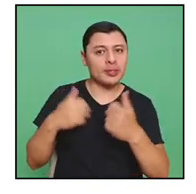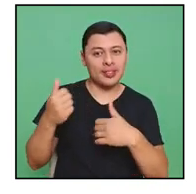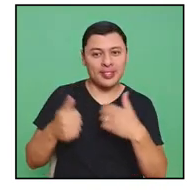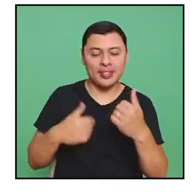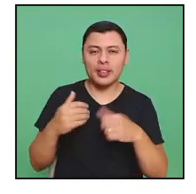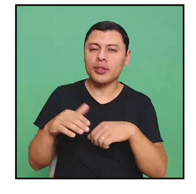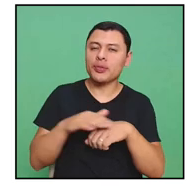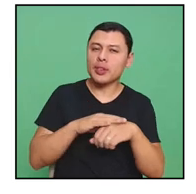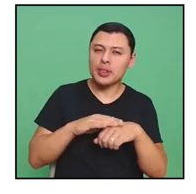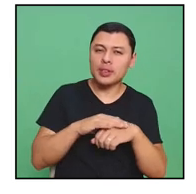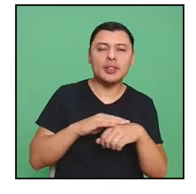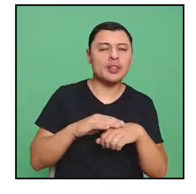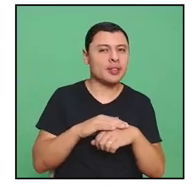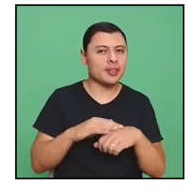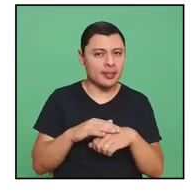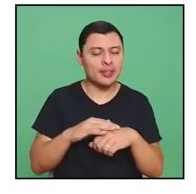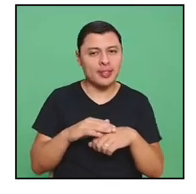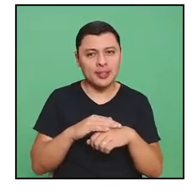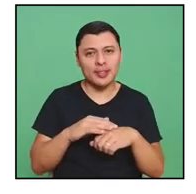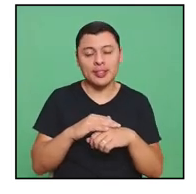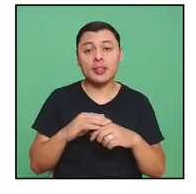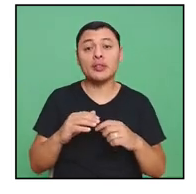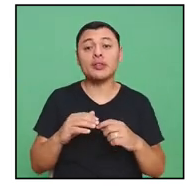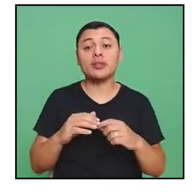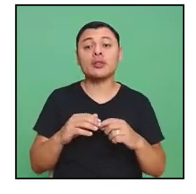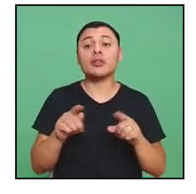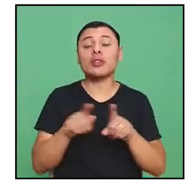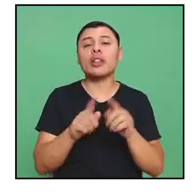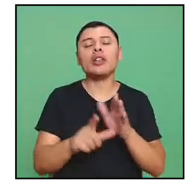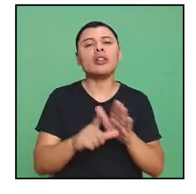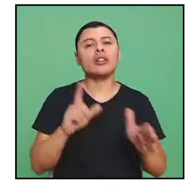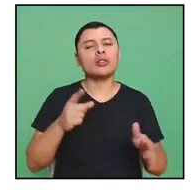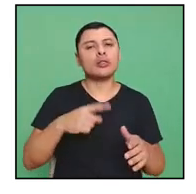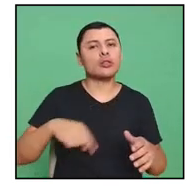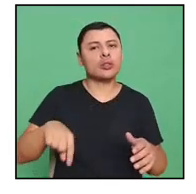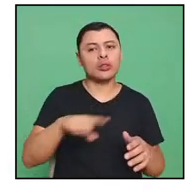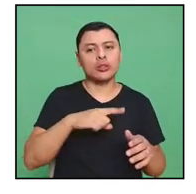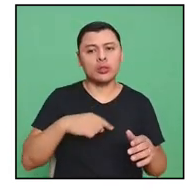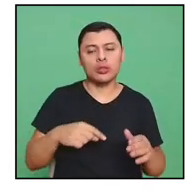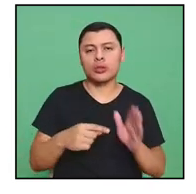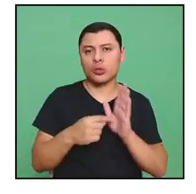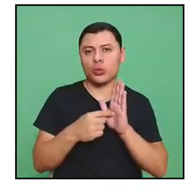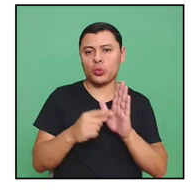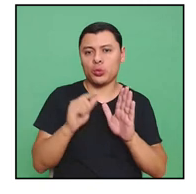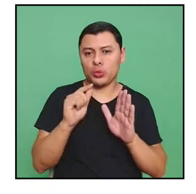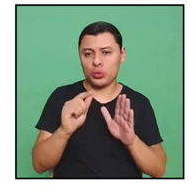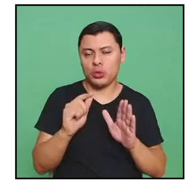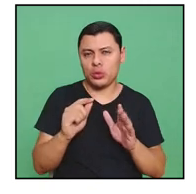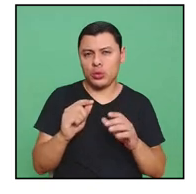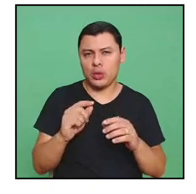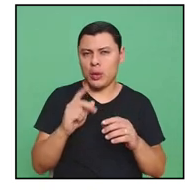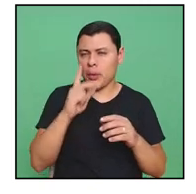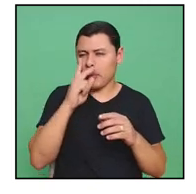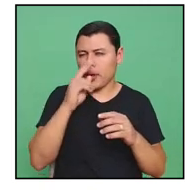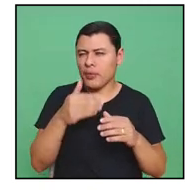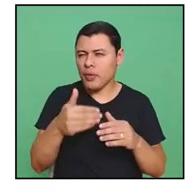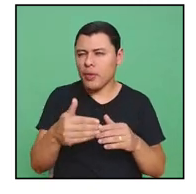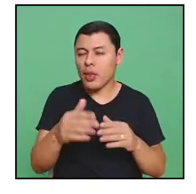conversando um pouquinho antes. A gente falou de, em algum momento, mais perto para o final, eu